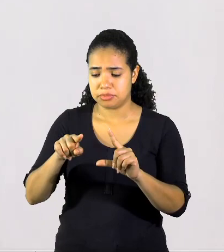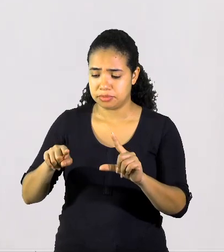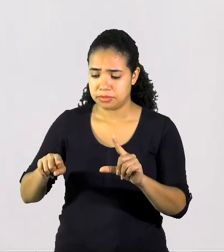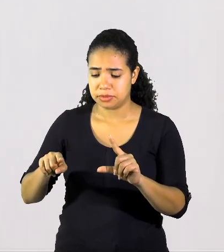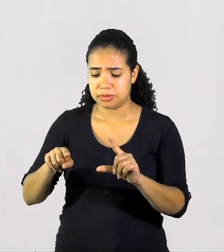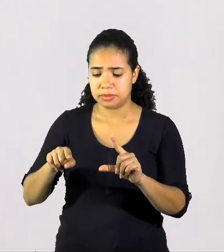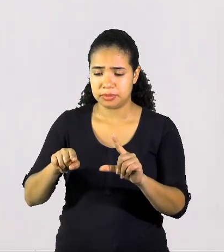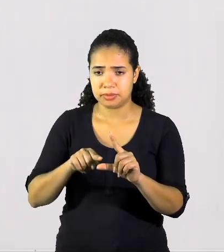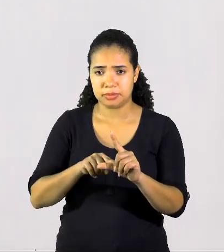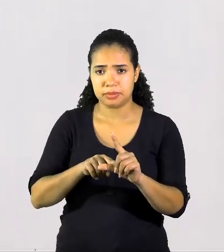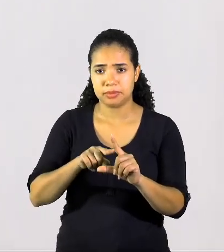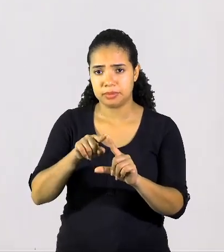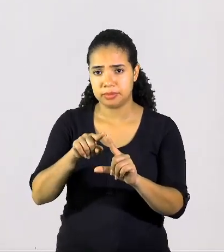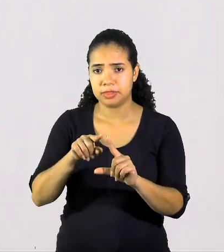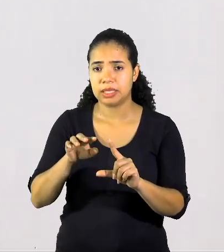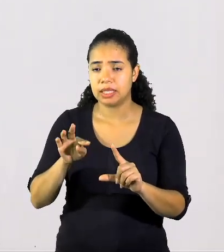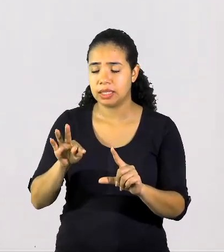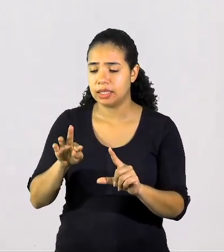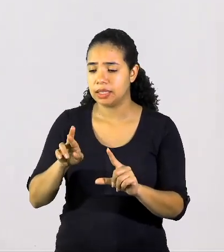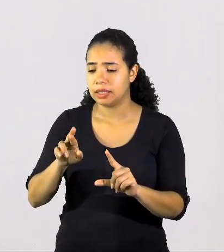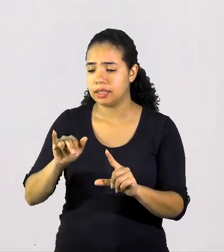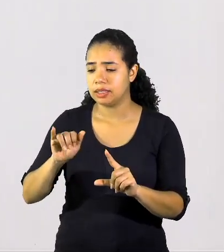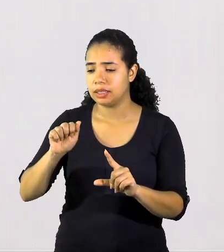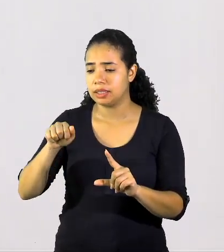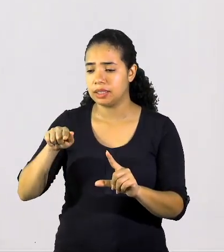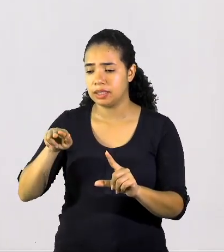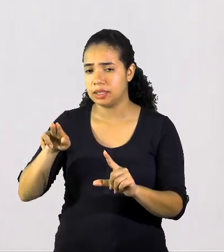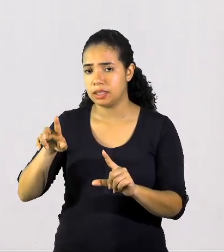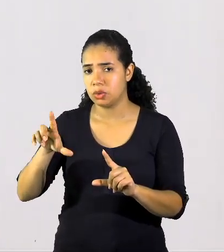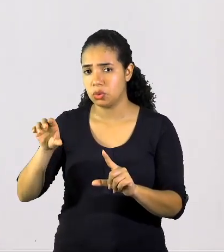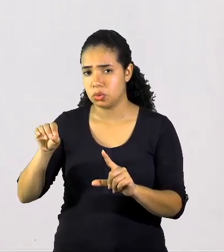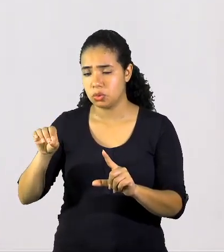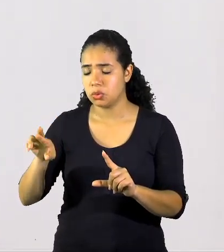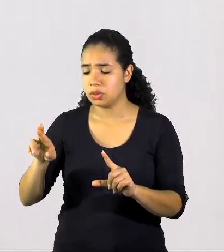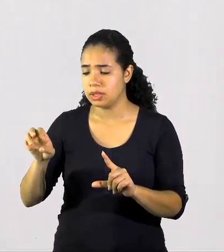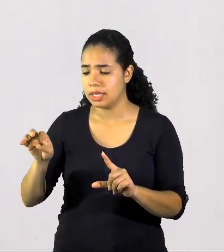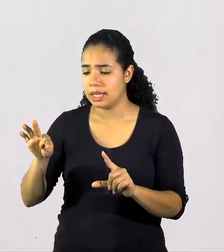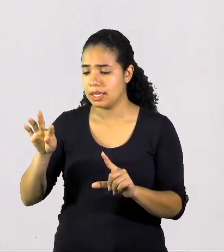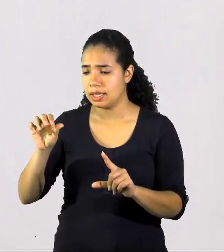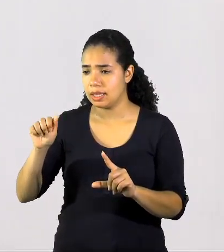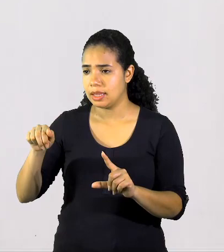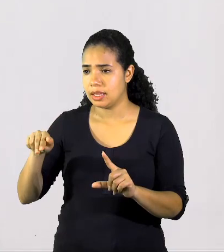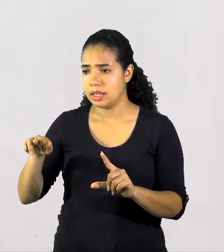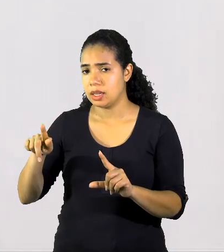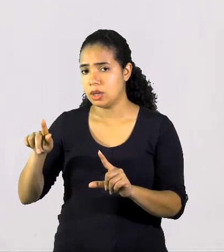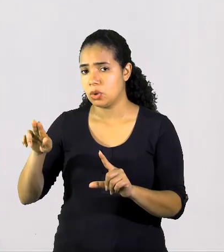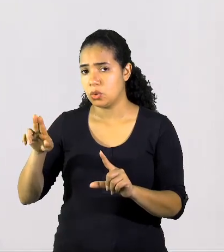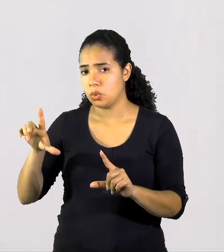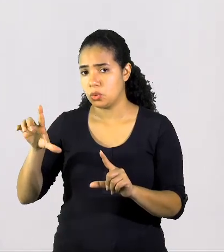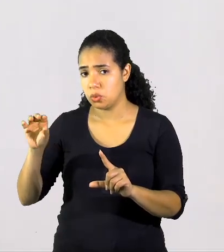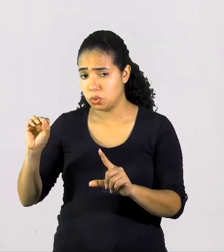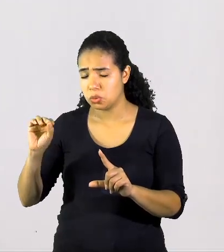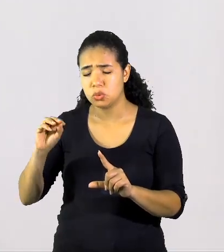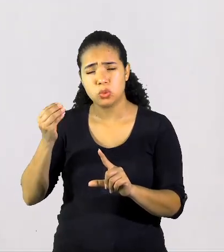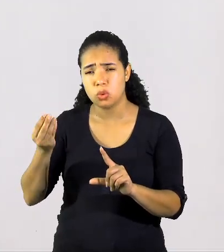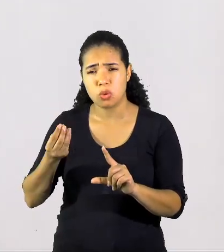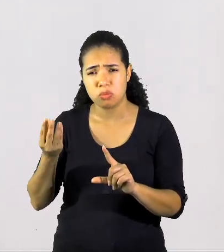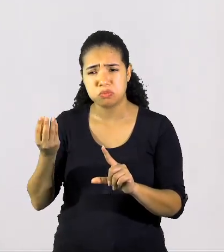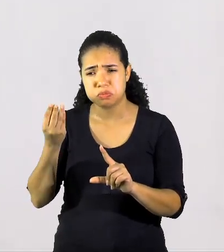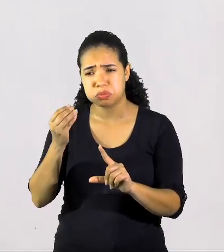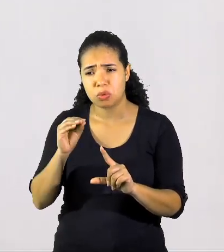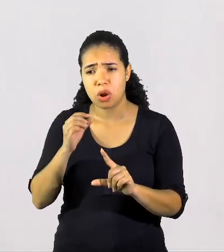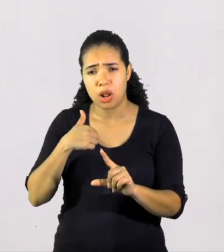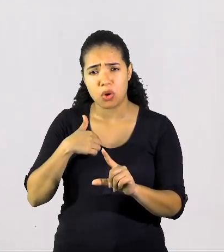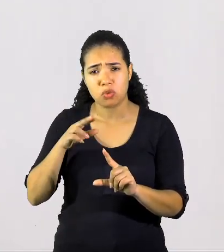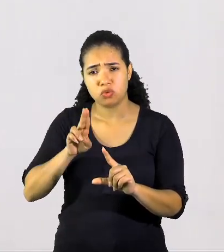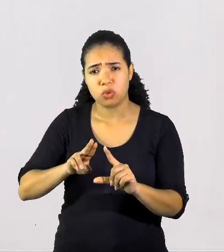meu enunciado, o que eu vou ter como uma fórmula concreta, uma fórmula que eu vou utilizar?